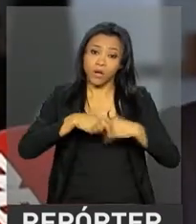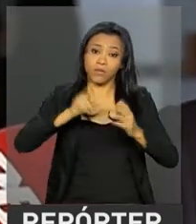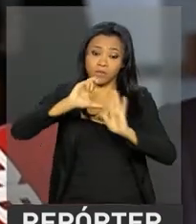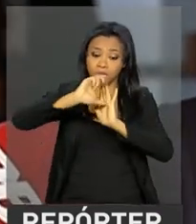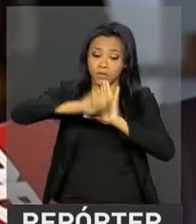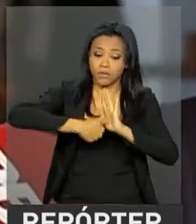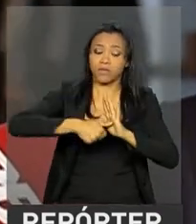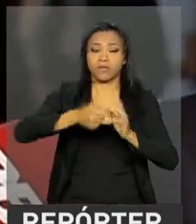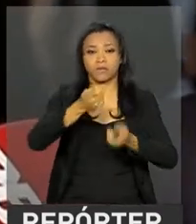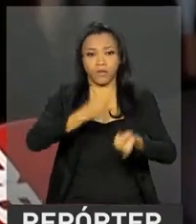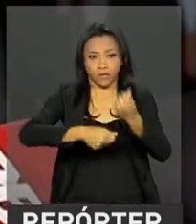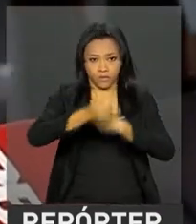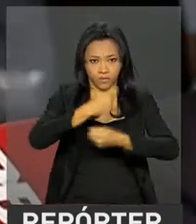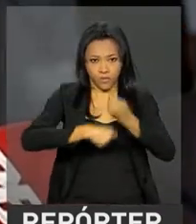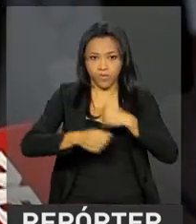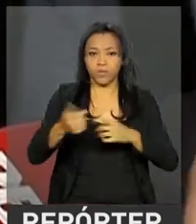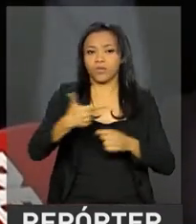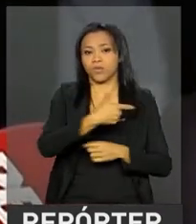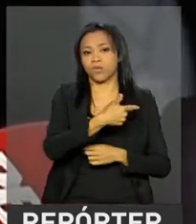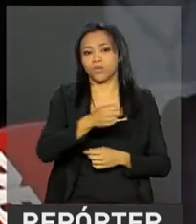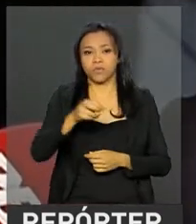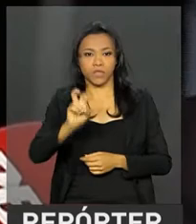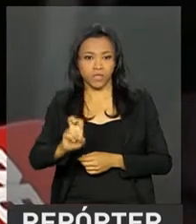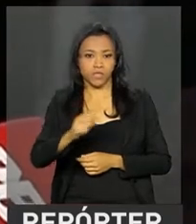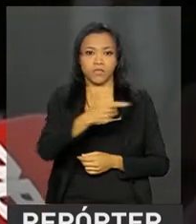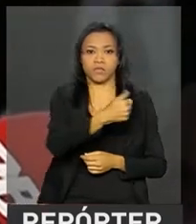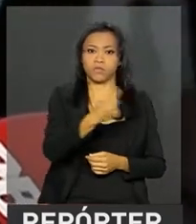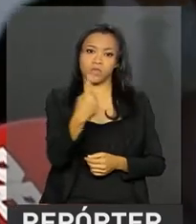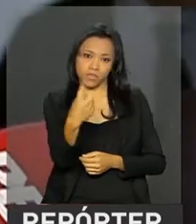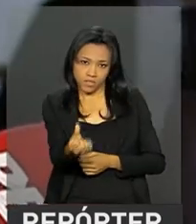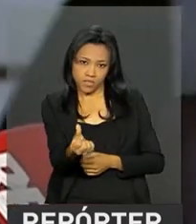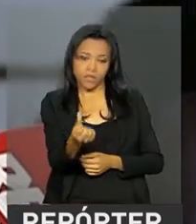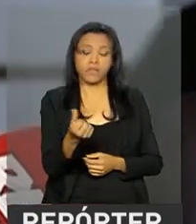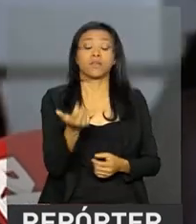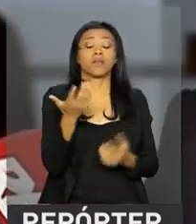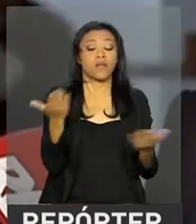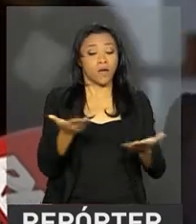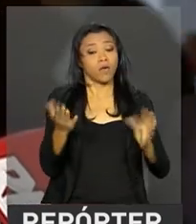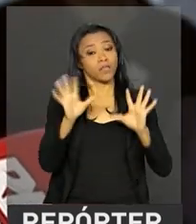2015 e 2016, que também é um fenômeno que já está se esgotando, a arrecadação também deve